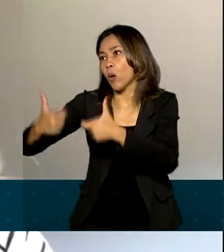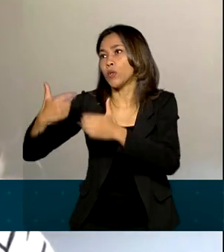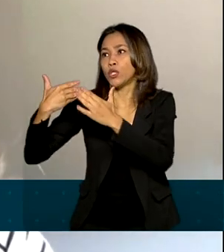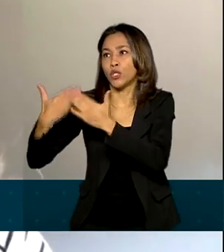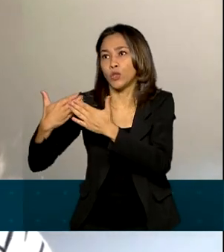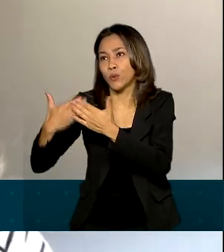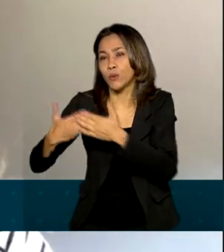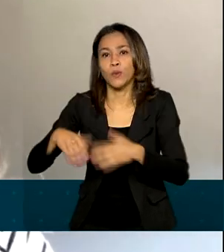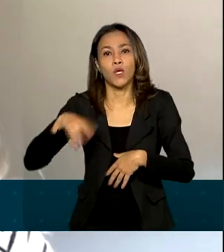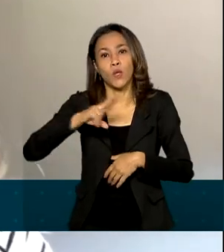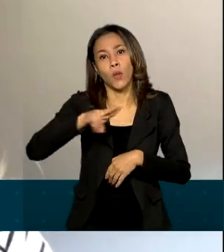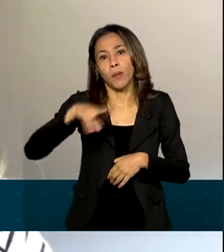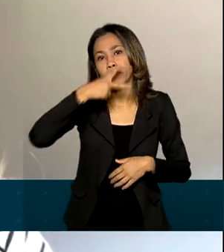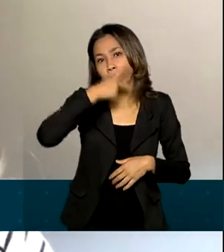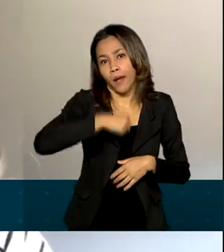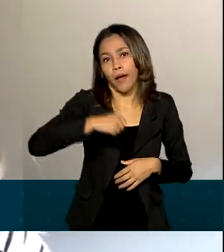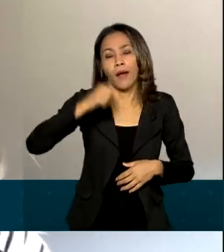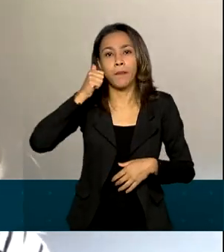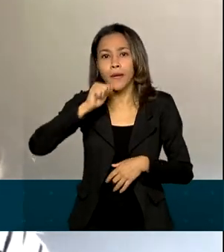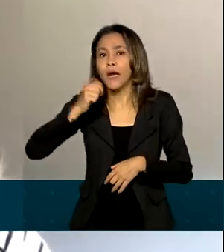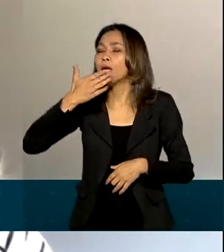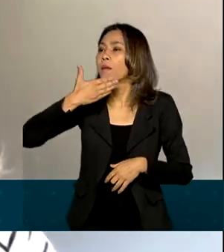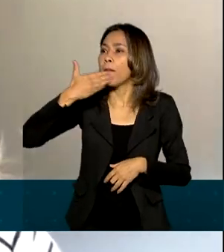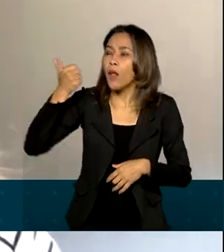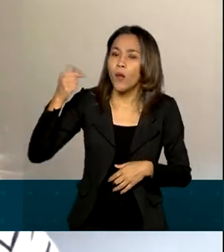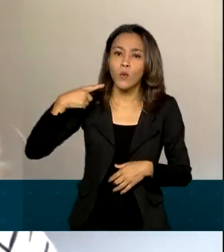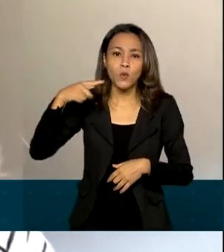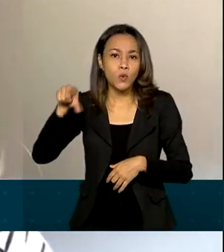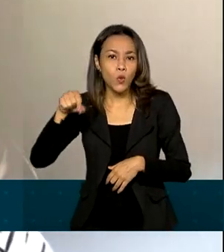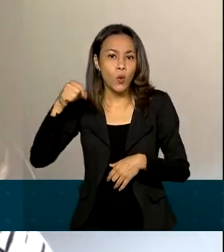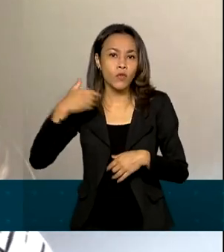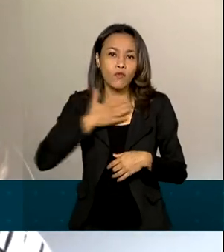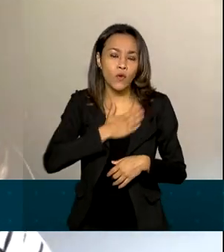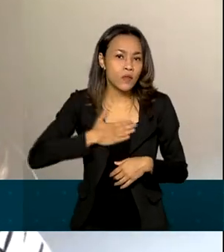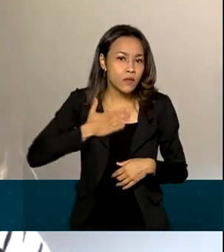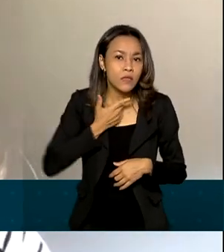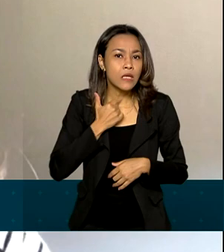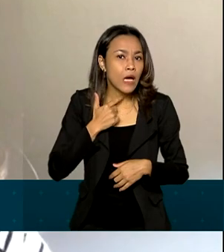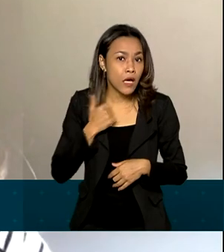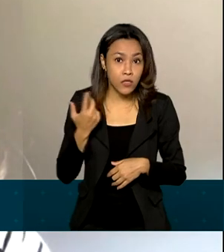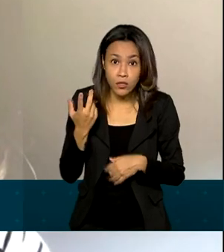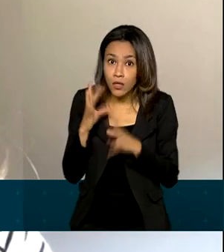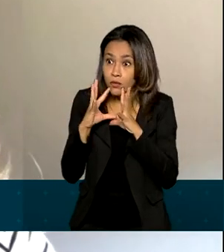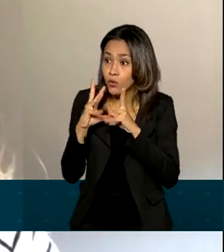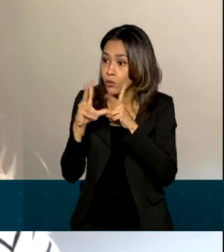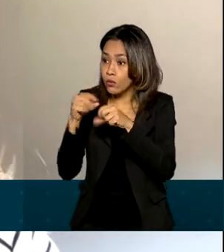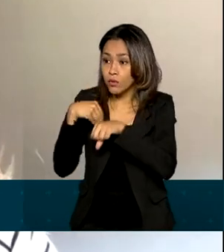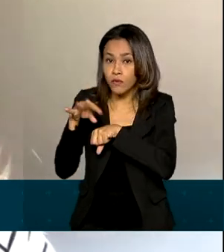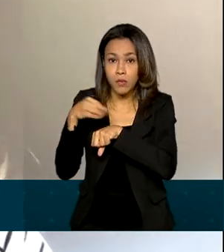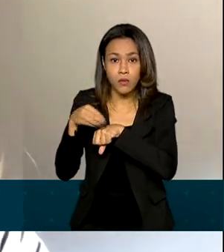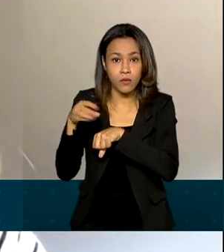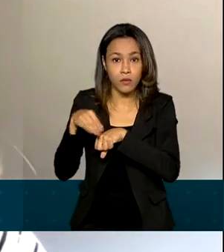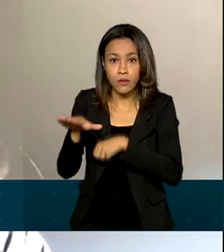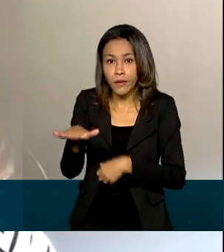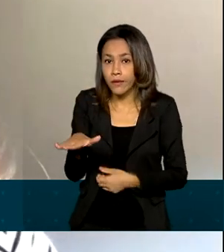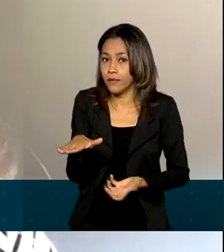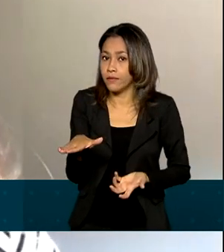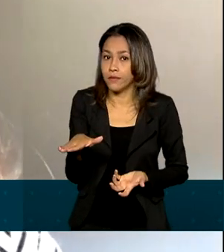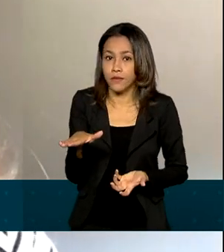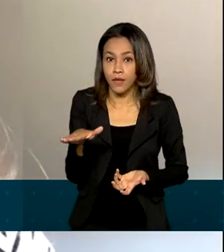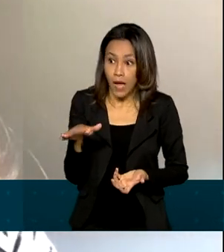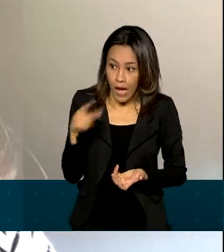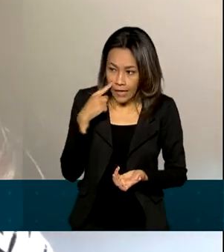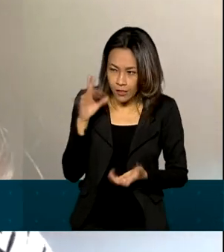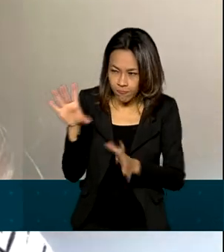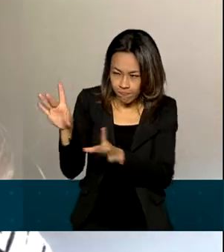estuda, nome de pais, preferências. Muitos abusadores aproveitam disso para criarem